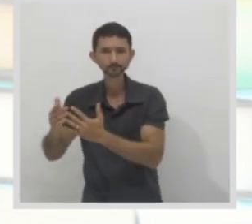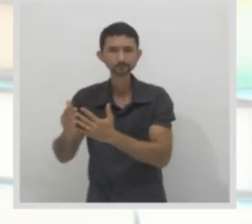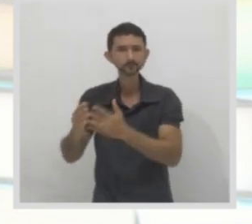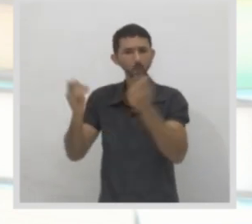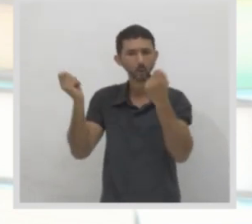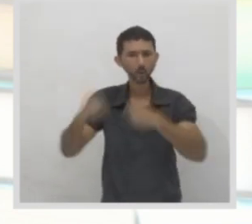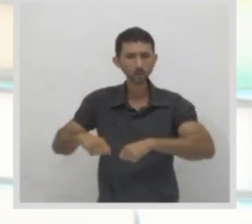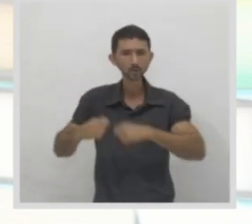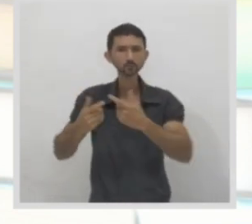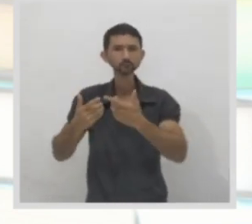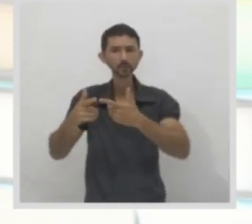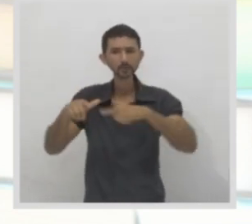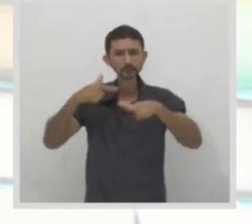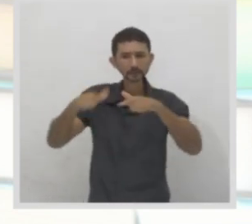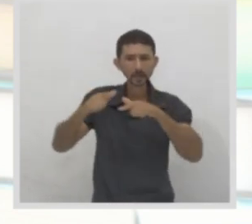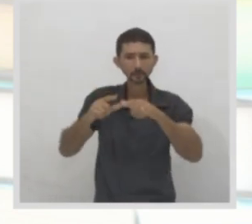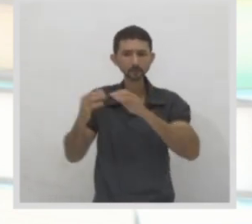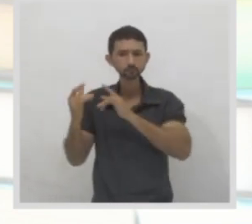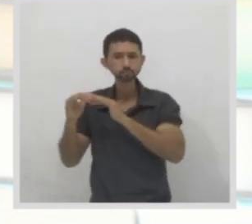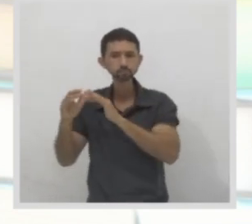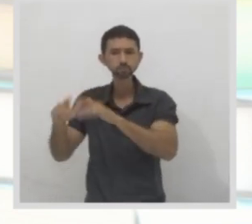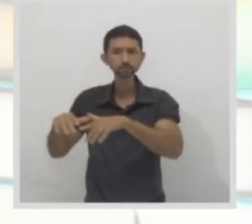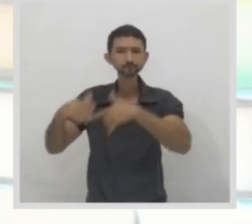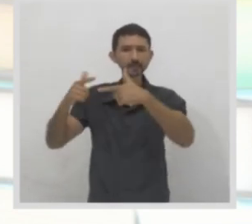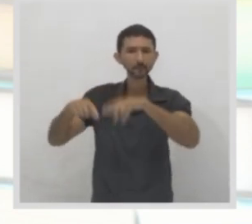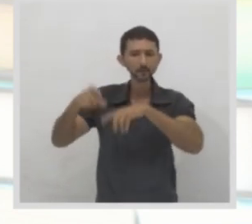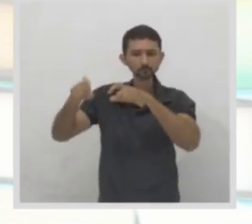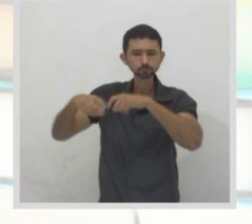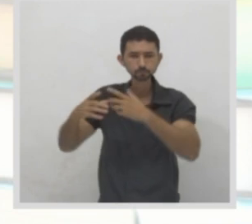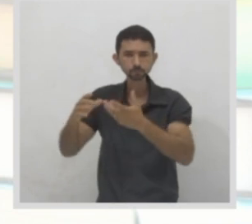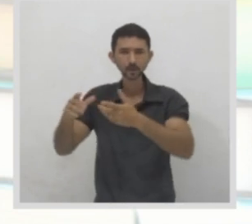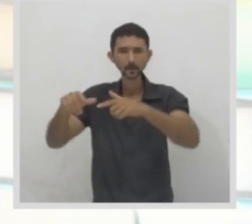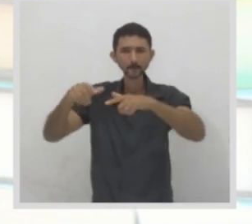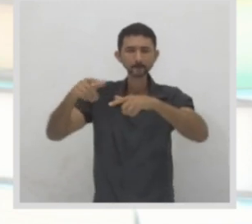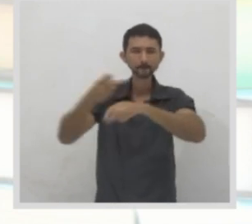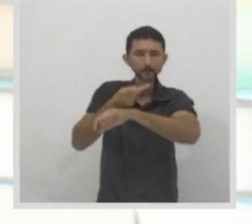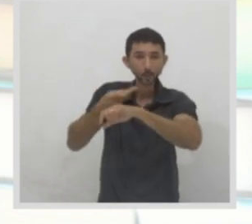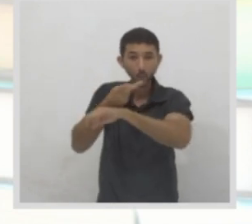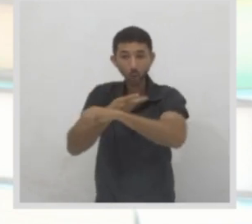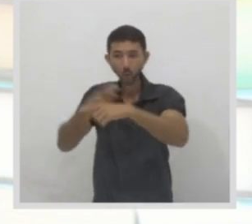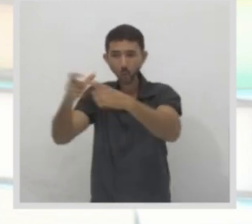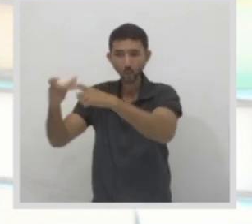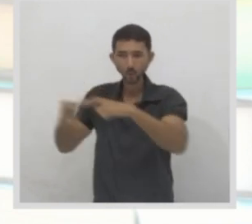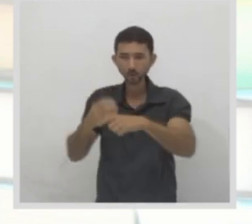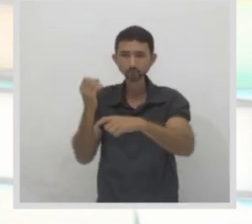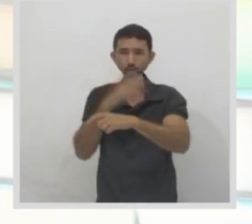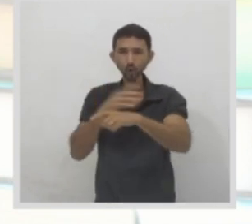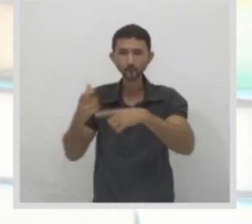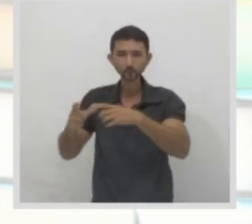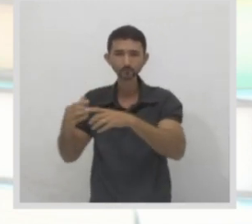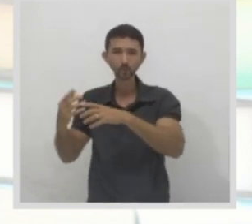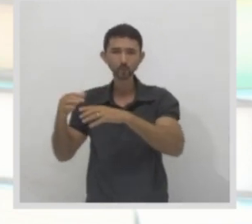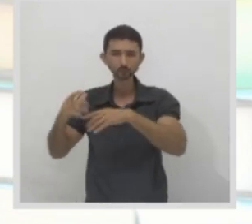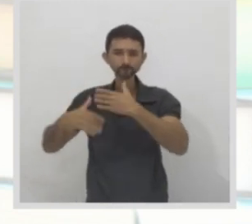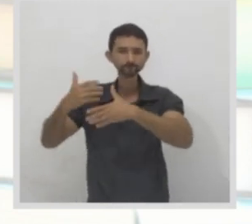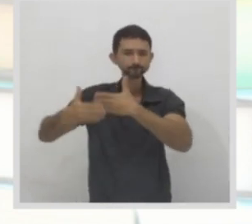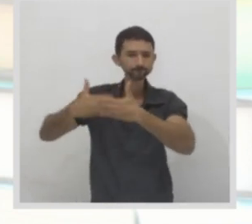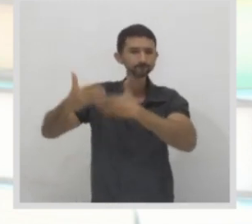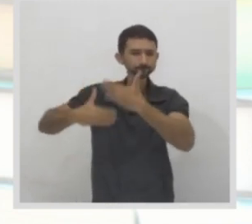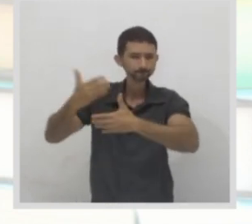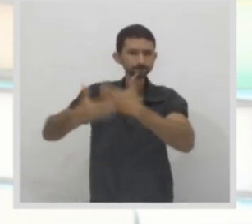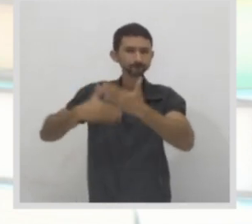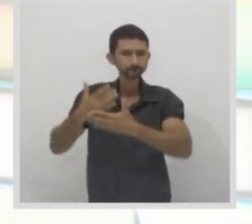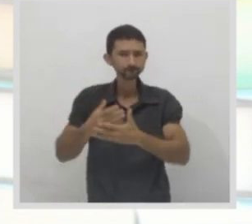possibilitaram a interiorização dessa ocupação. Tá? E essa interiorização da ocupação, ela seguiu um ritmo das